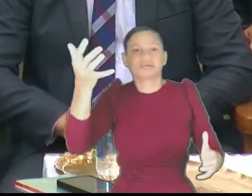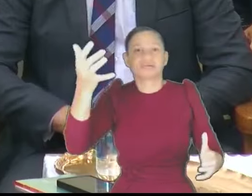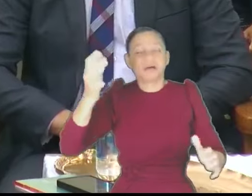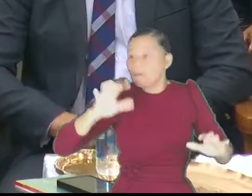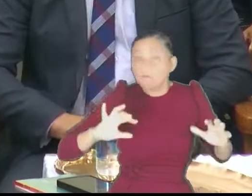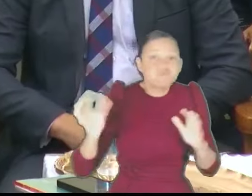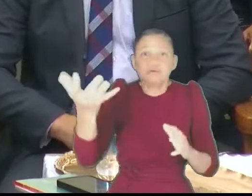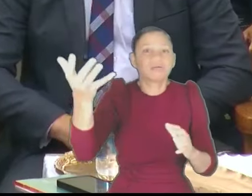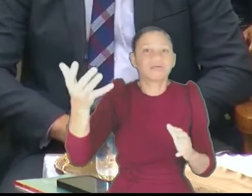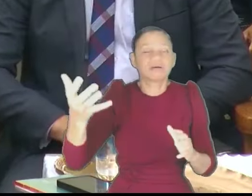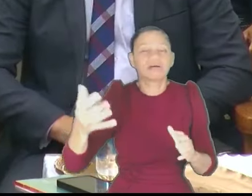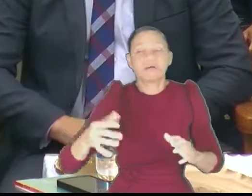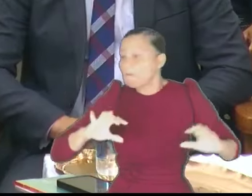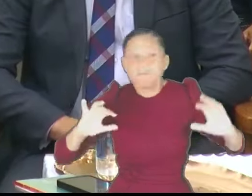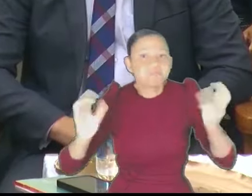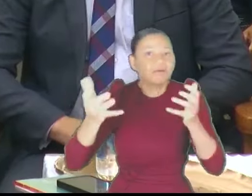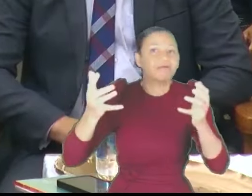de repente